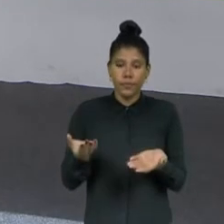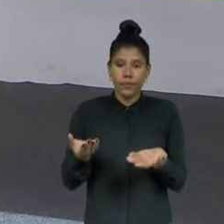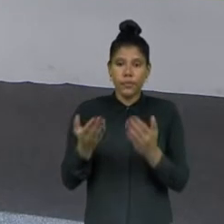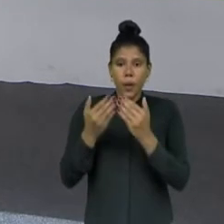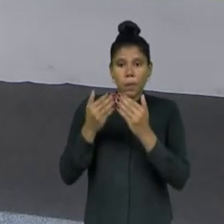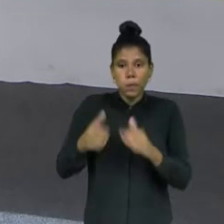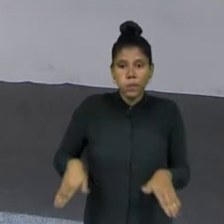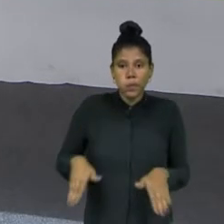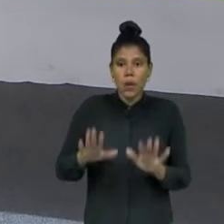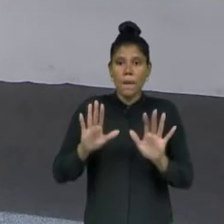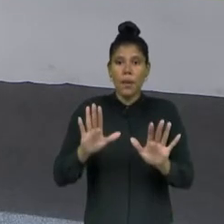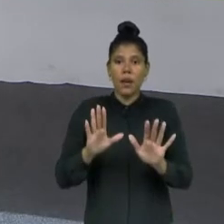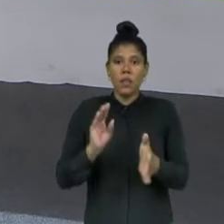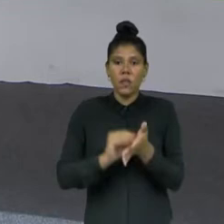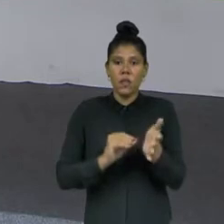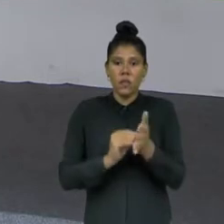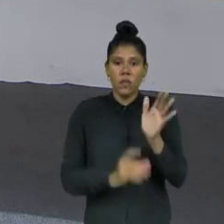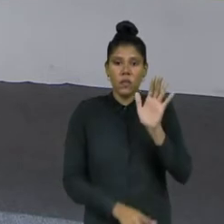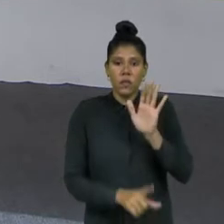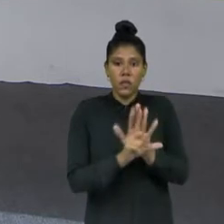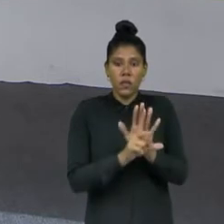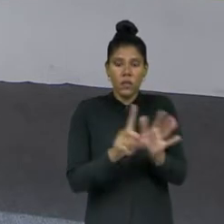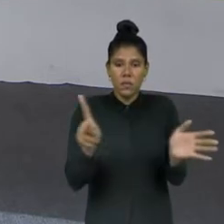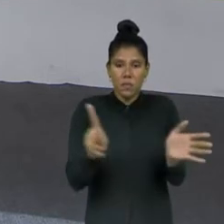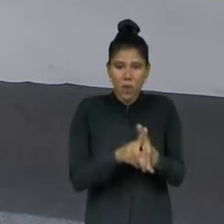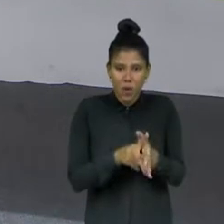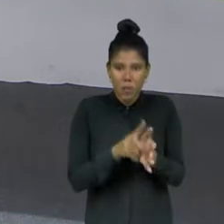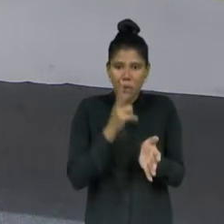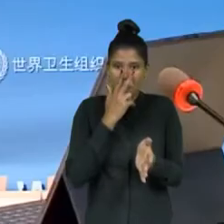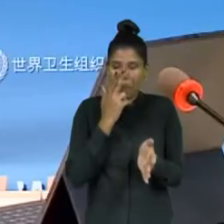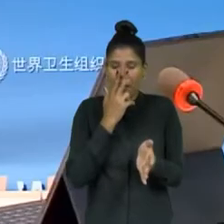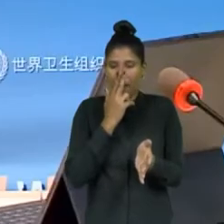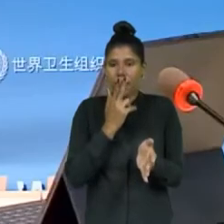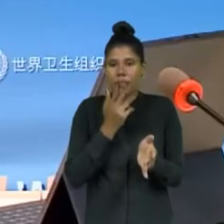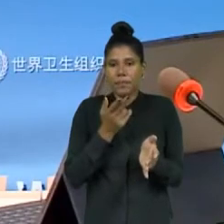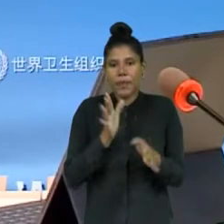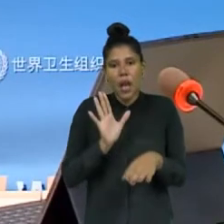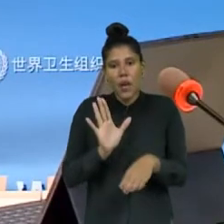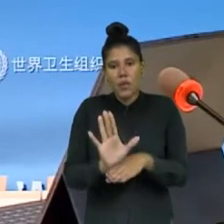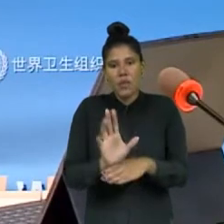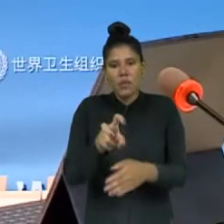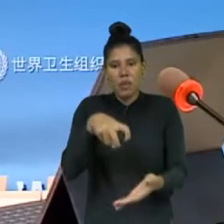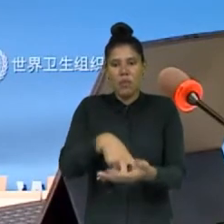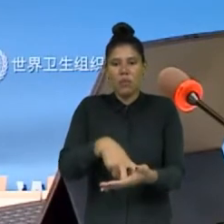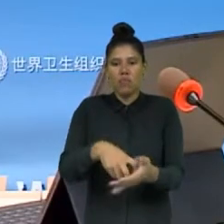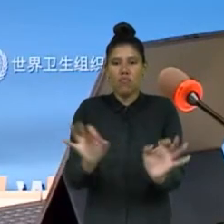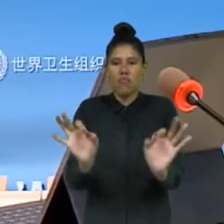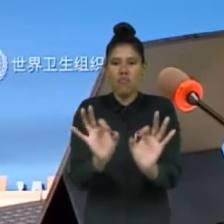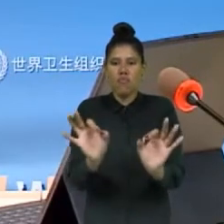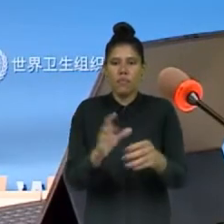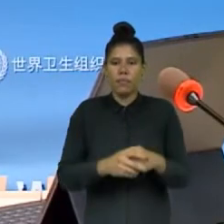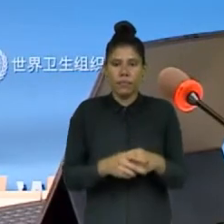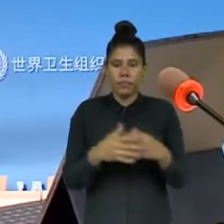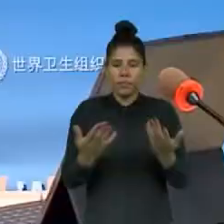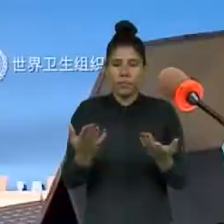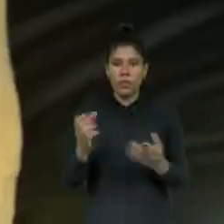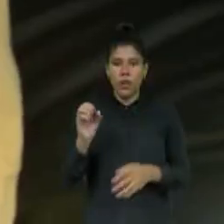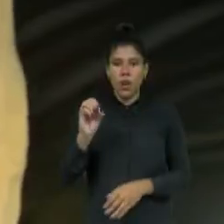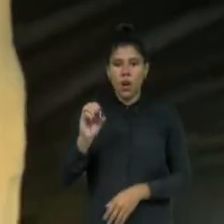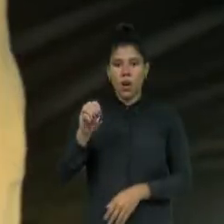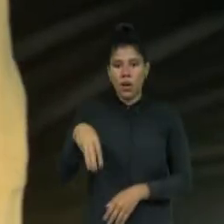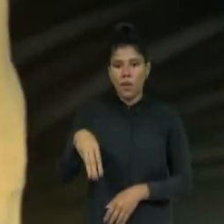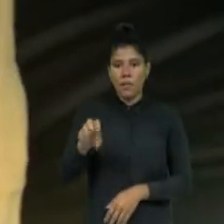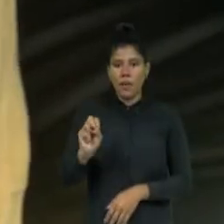de uma legislação específica favorece a impunidade. Para a Organização Mundial da Saúde, OMS,